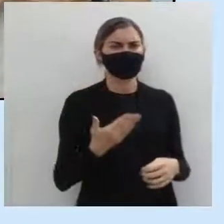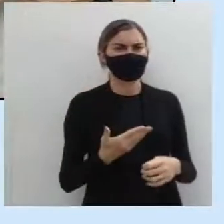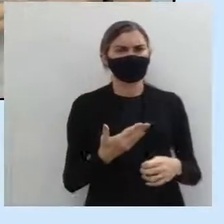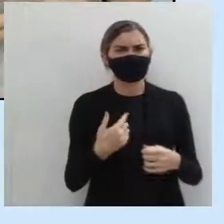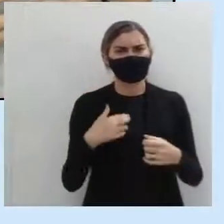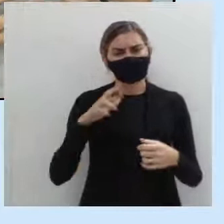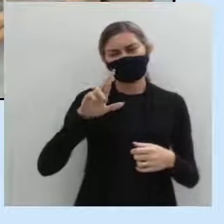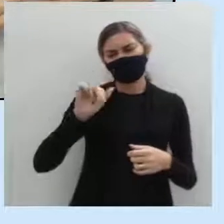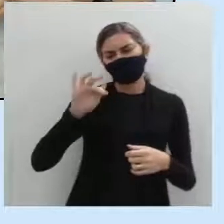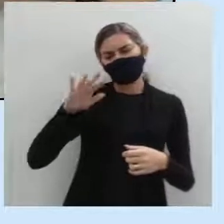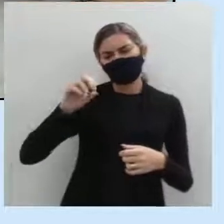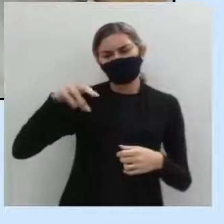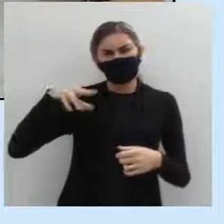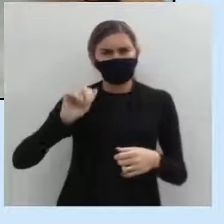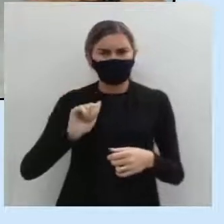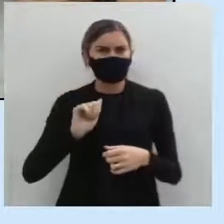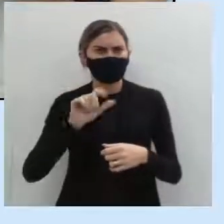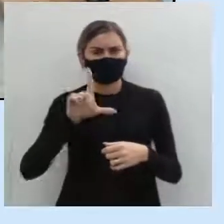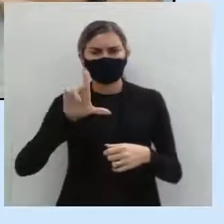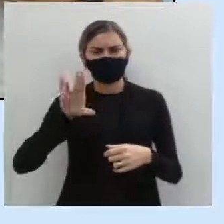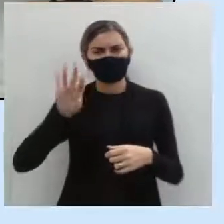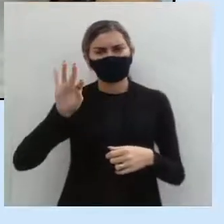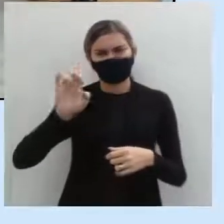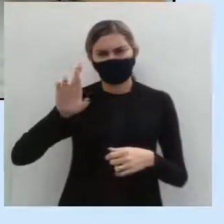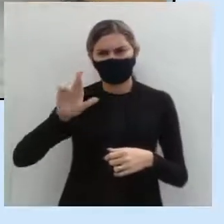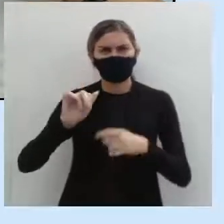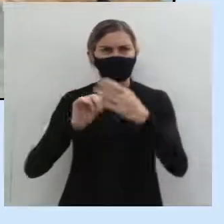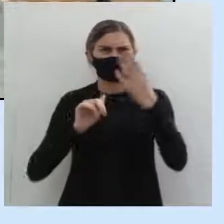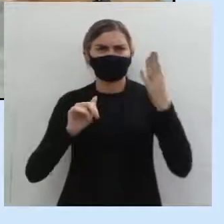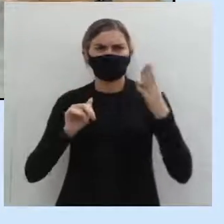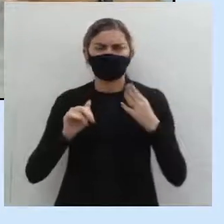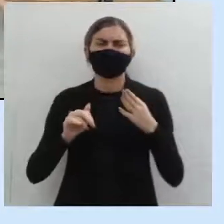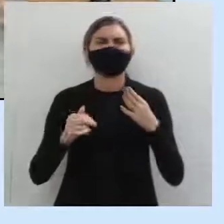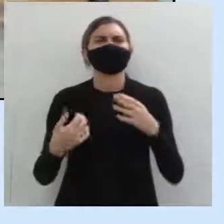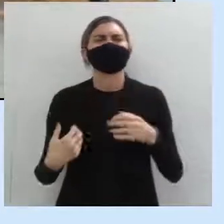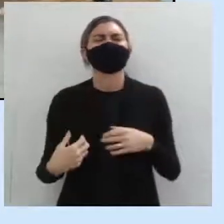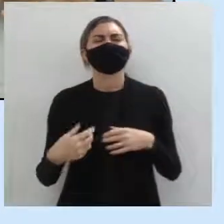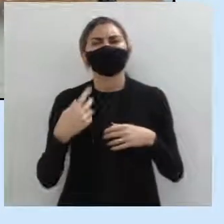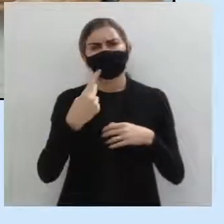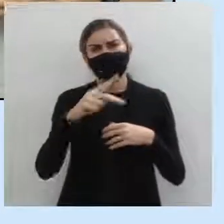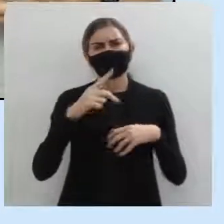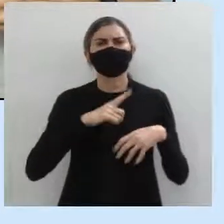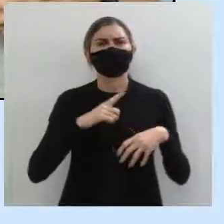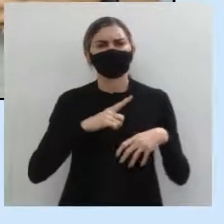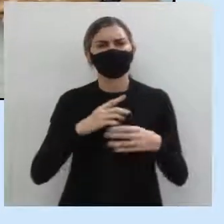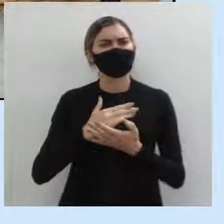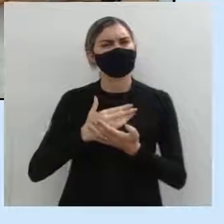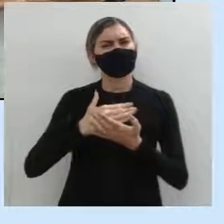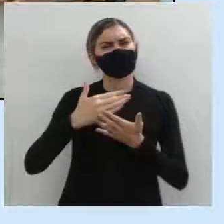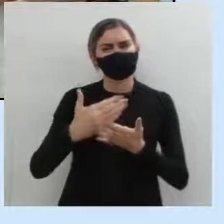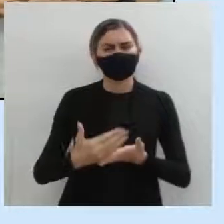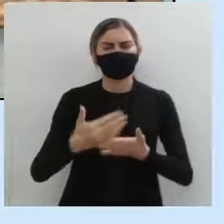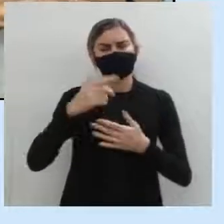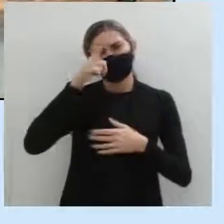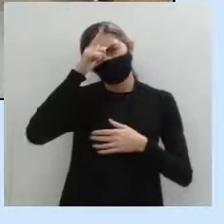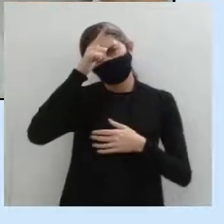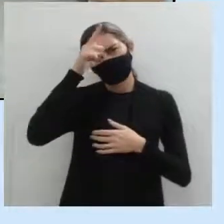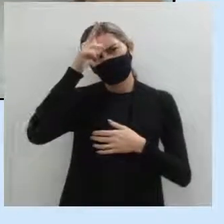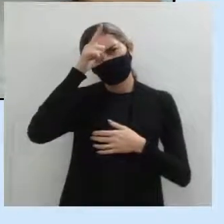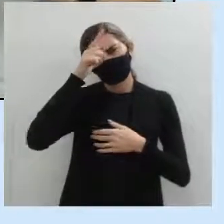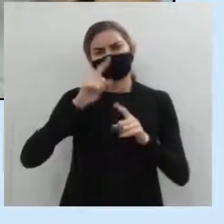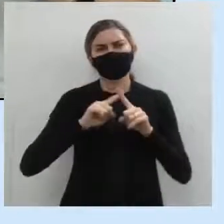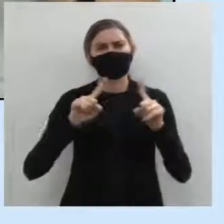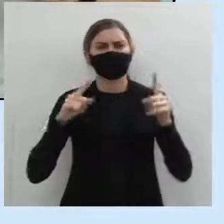A reforma de Lutero, a reforma protestante em si, ela vai ter início na Alemanha.